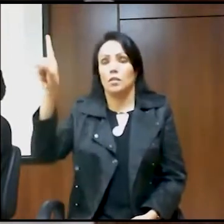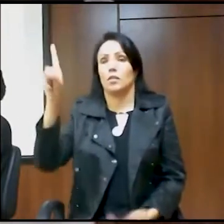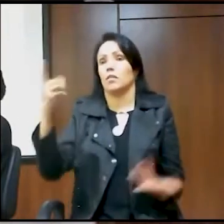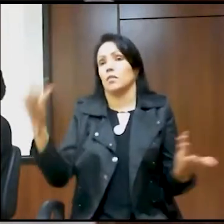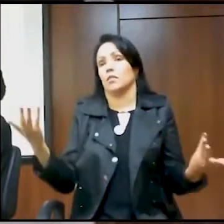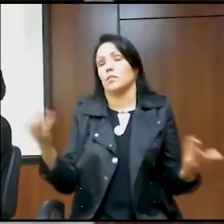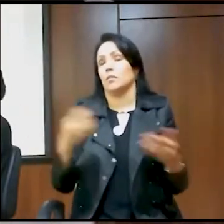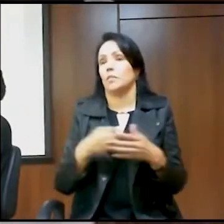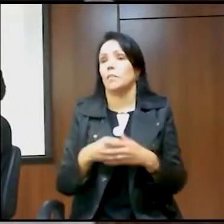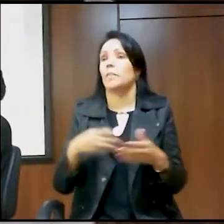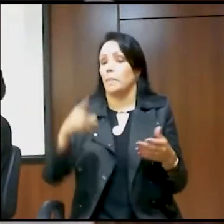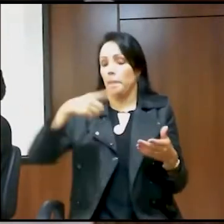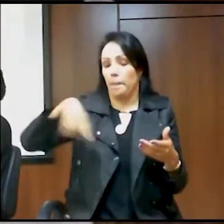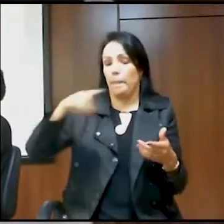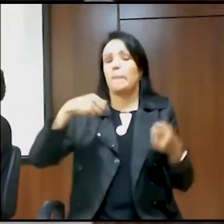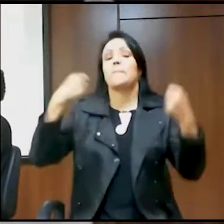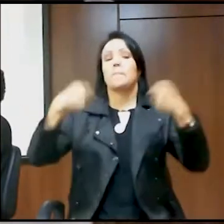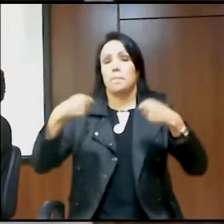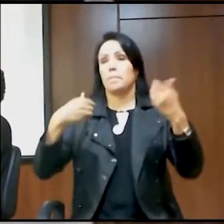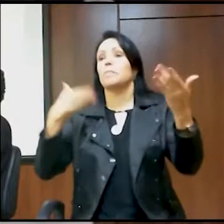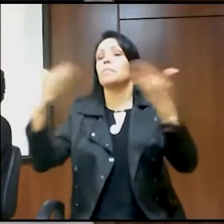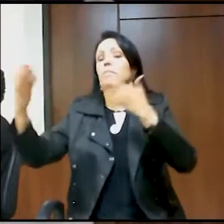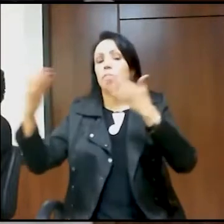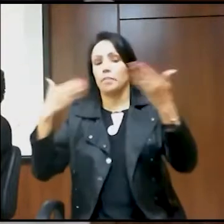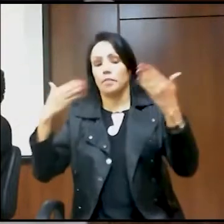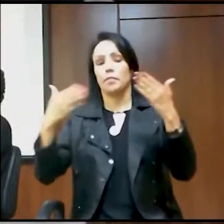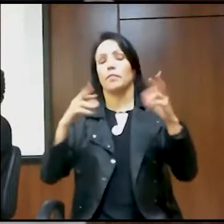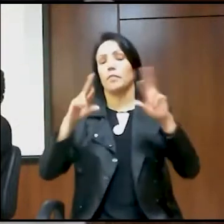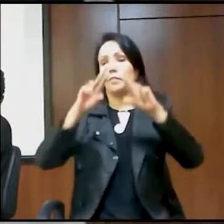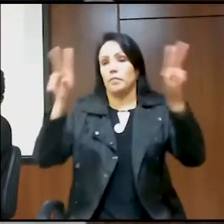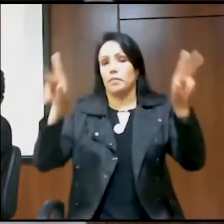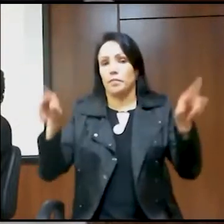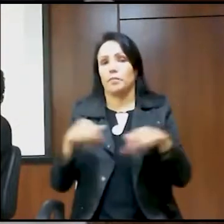aluguel. Mas nós precisamos fazer um debate, né, sobre